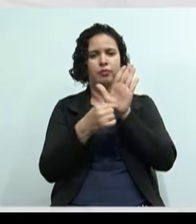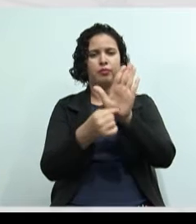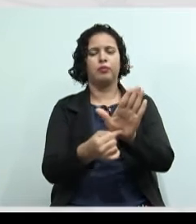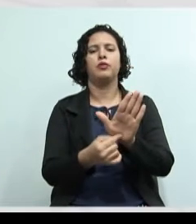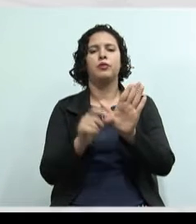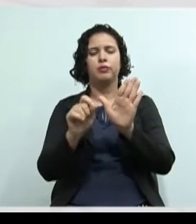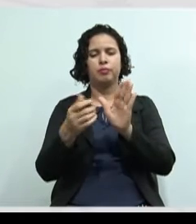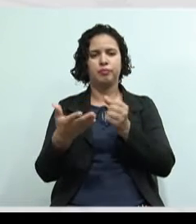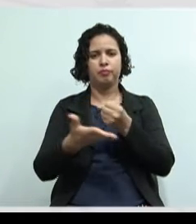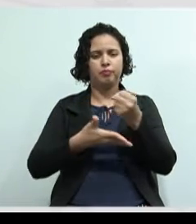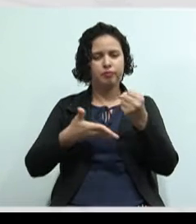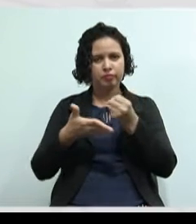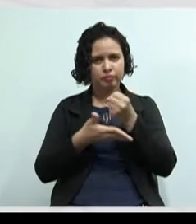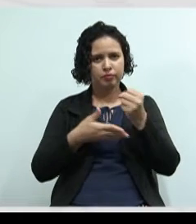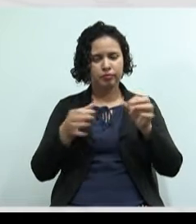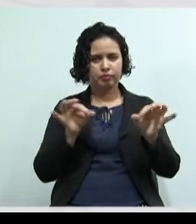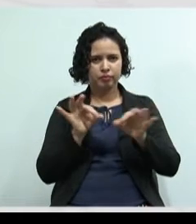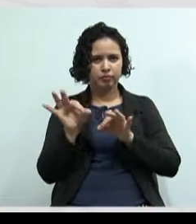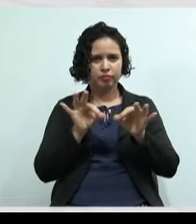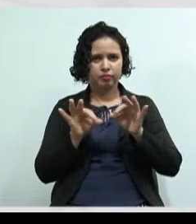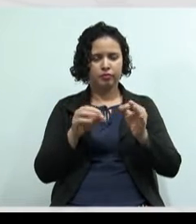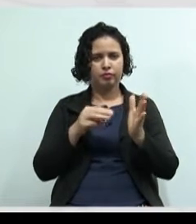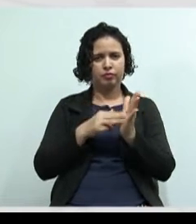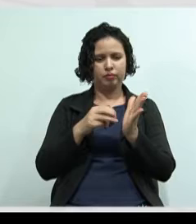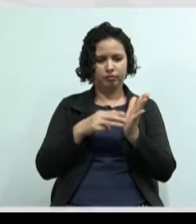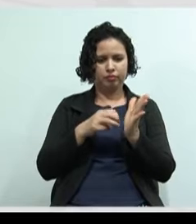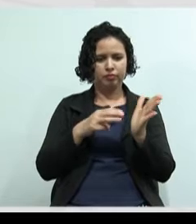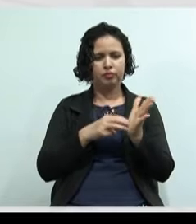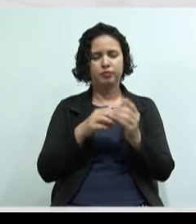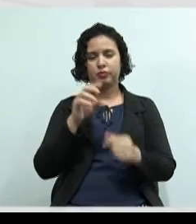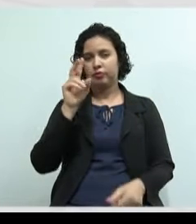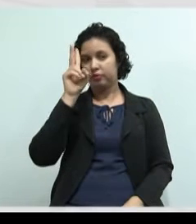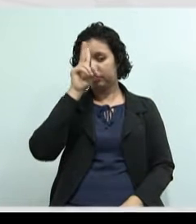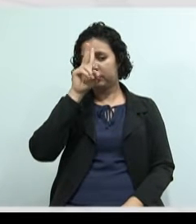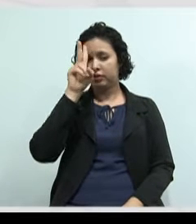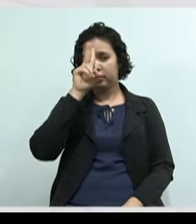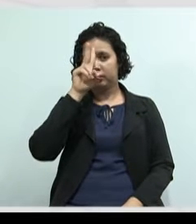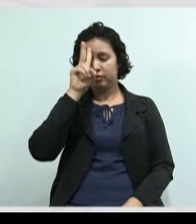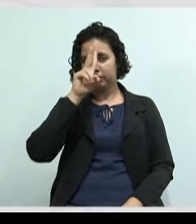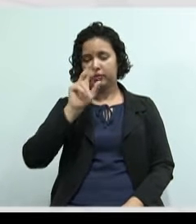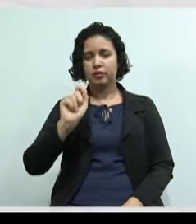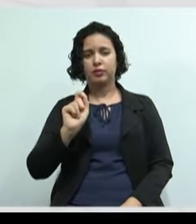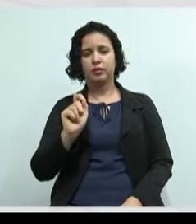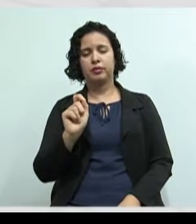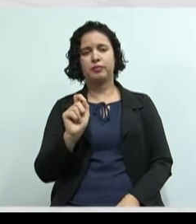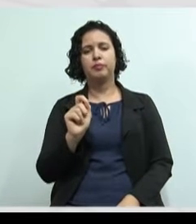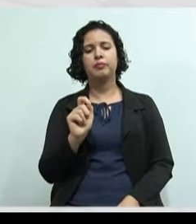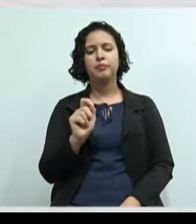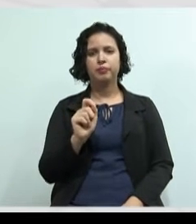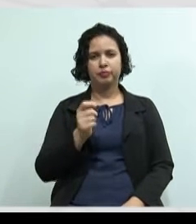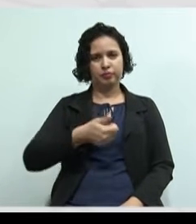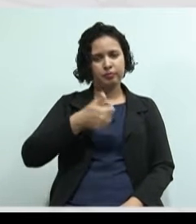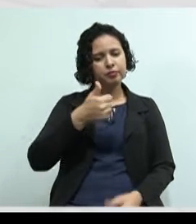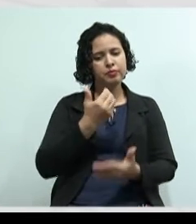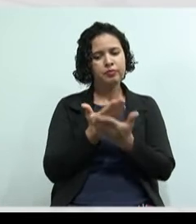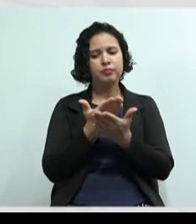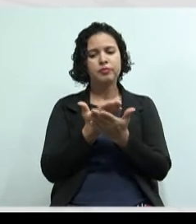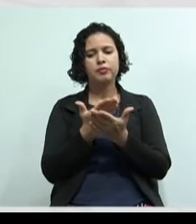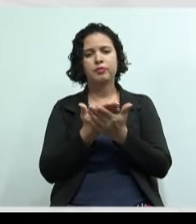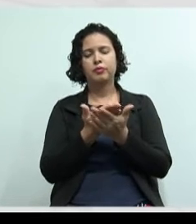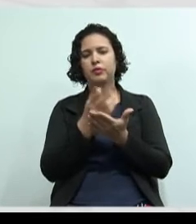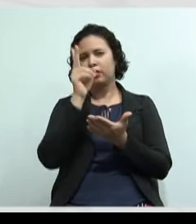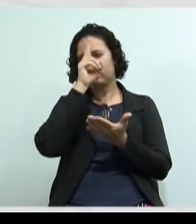fundamentos do planejamento e as suas metodologias. Relembrando, tá? Essa aqui foi nossa primeira